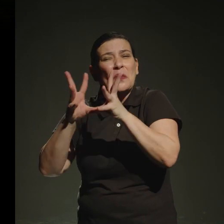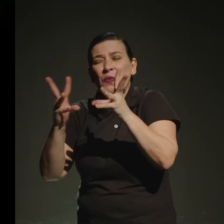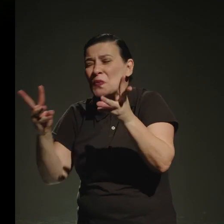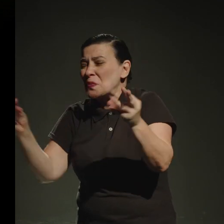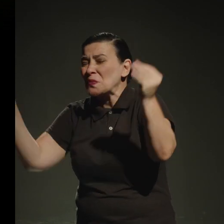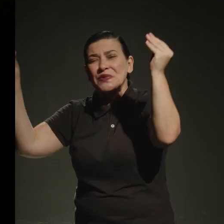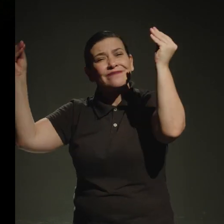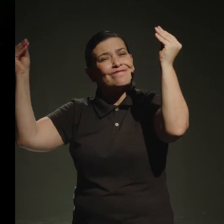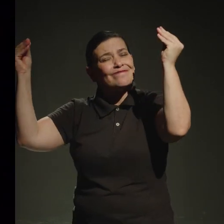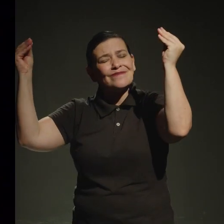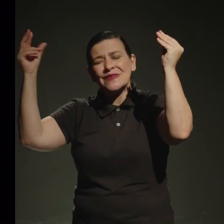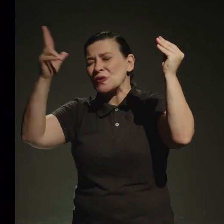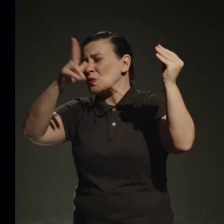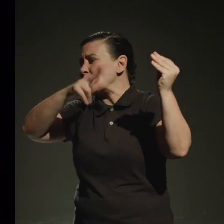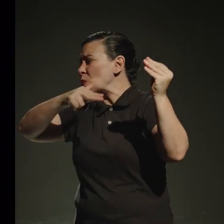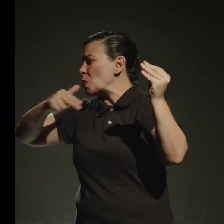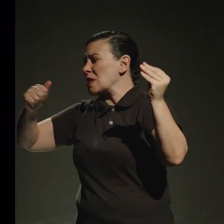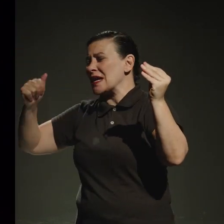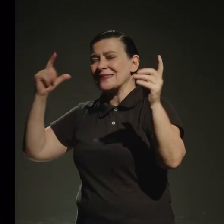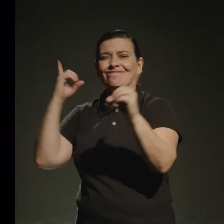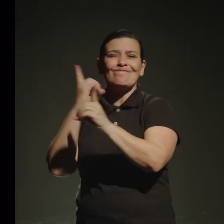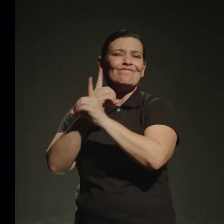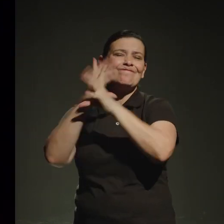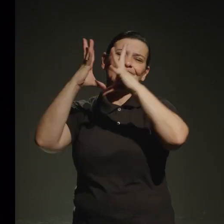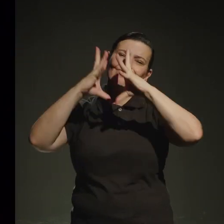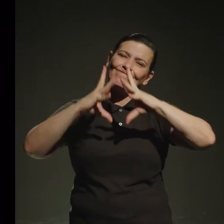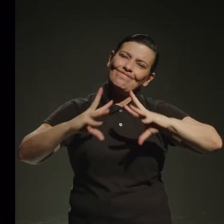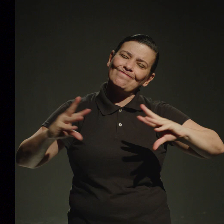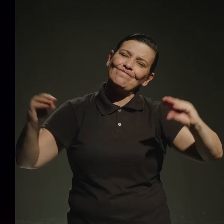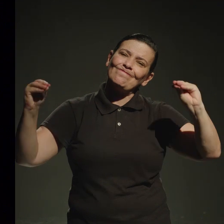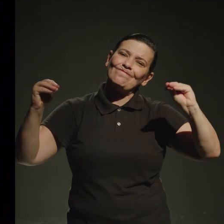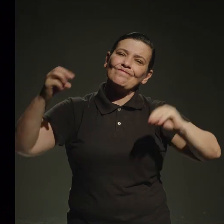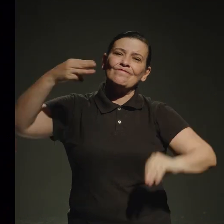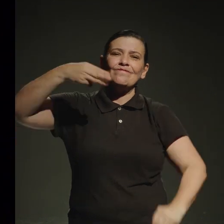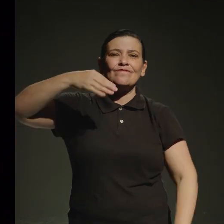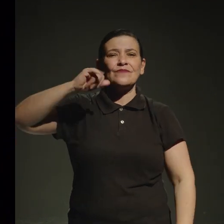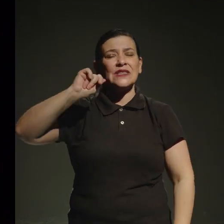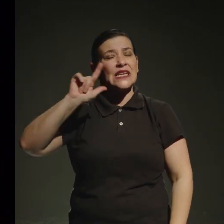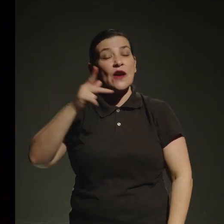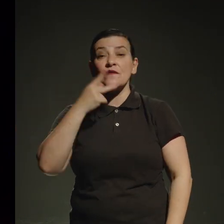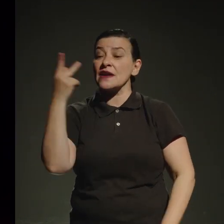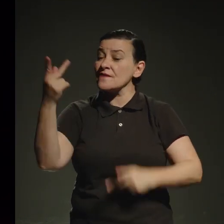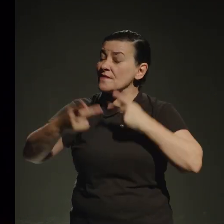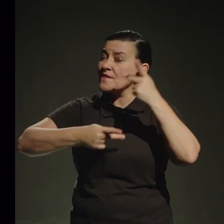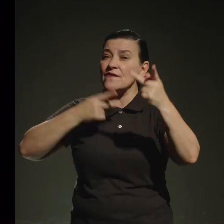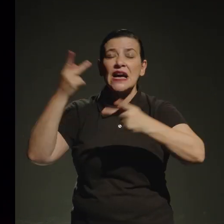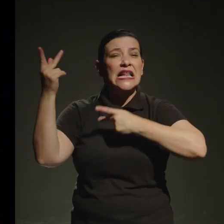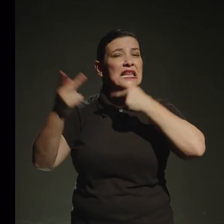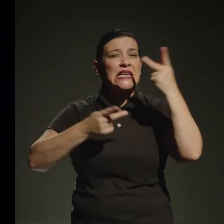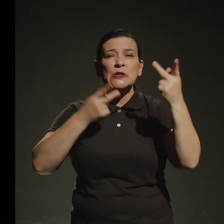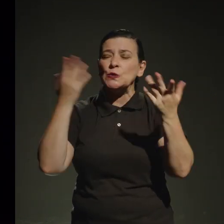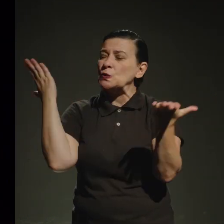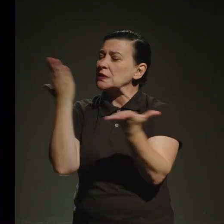Prometo que voltarei, senhora minha. Bálsamo de minha alma, anjo de minhas negras vigílias, asa de pássaro de meu